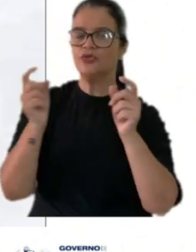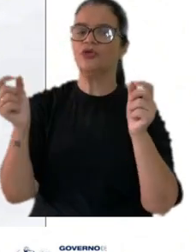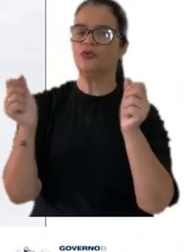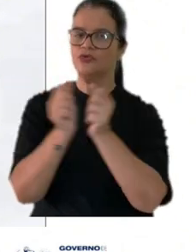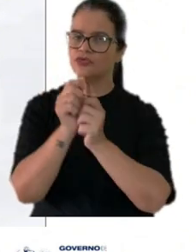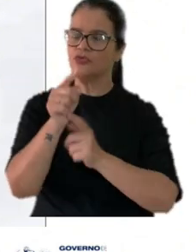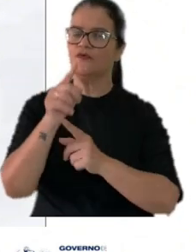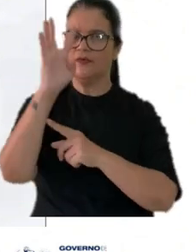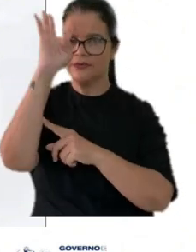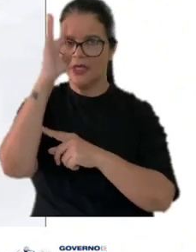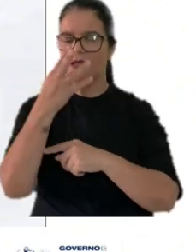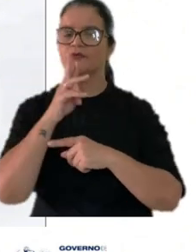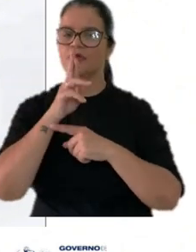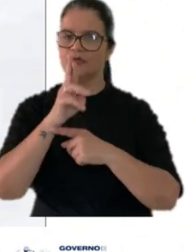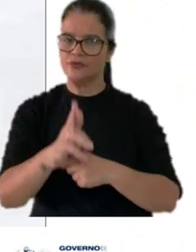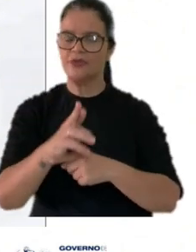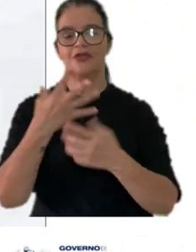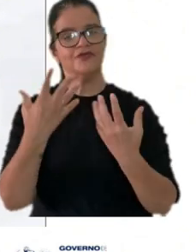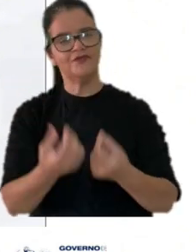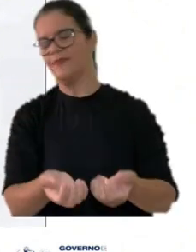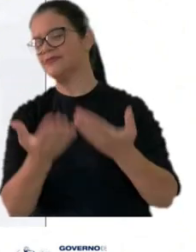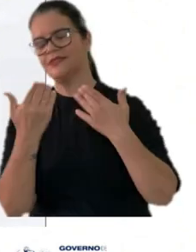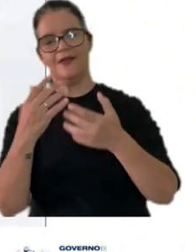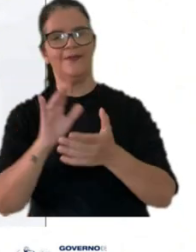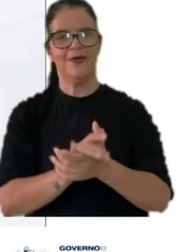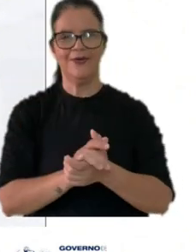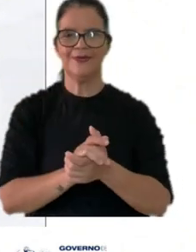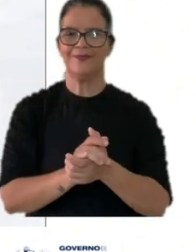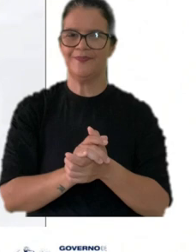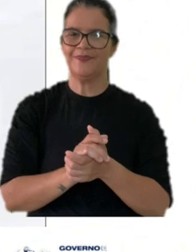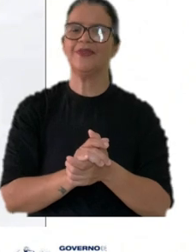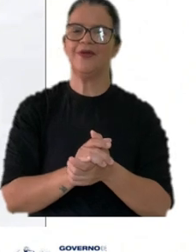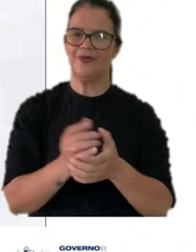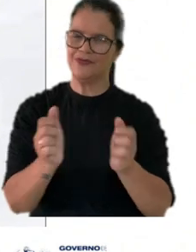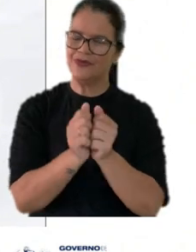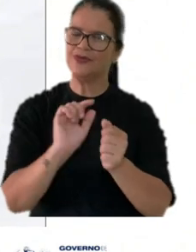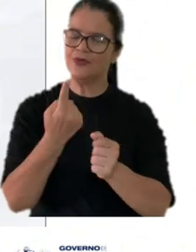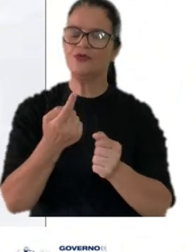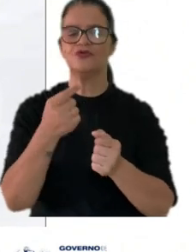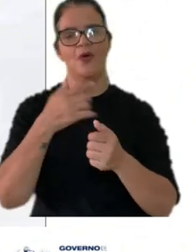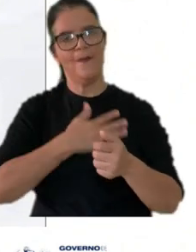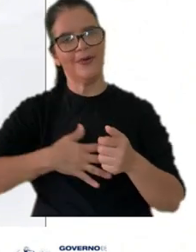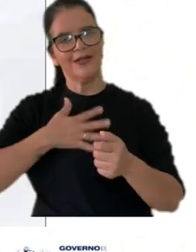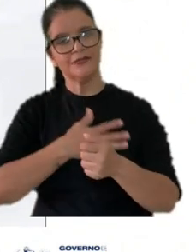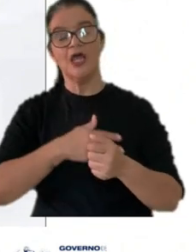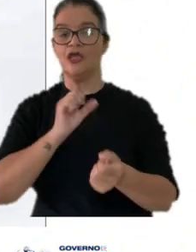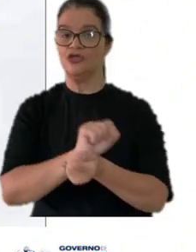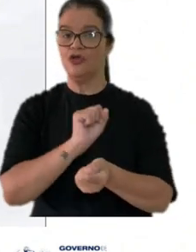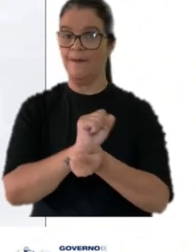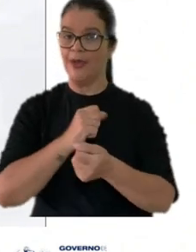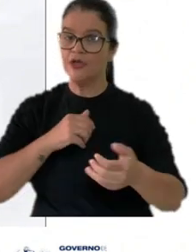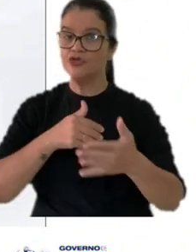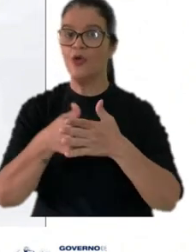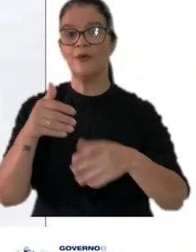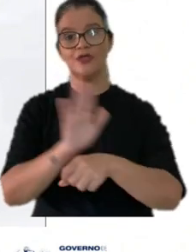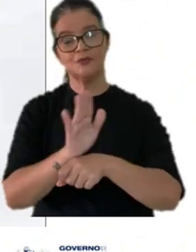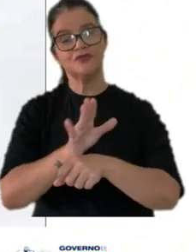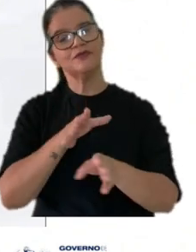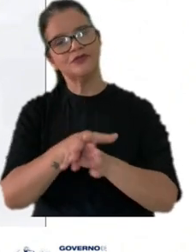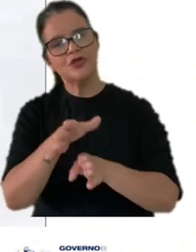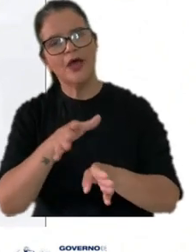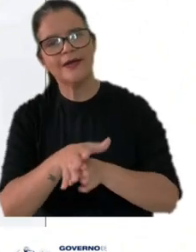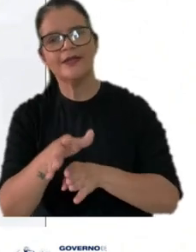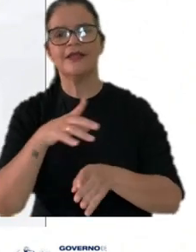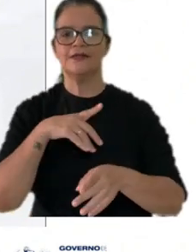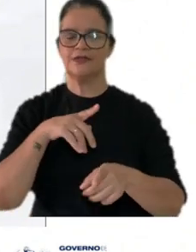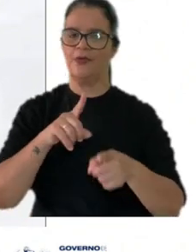resultados então simbora preocupar conosco um prazer muito grande e aguardo os próximos vídeos de orientação e